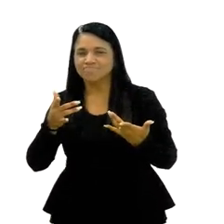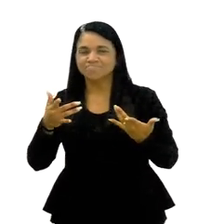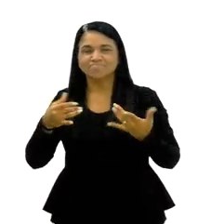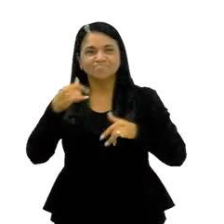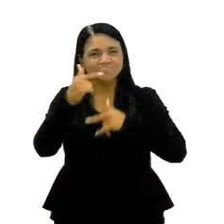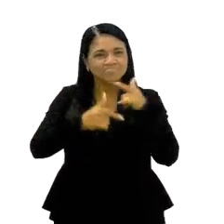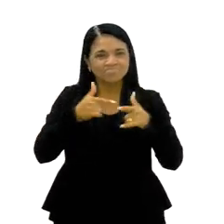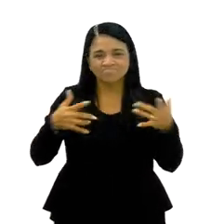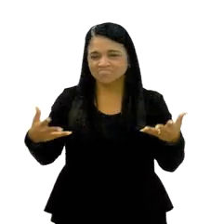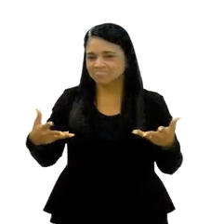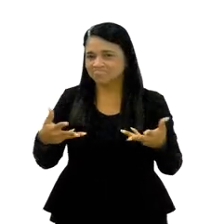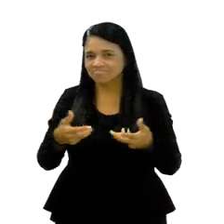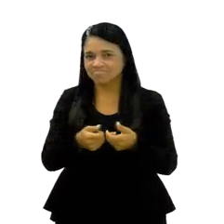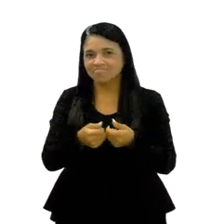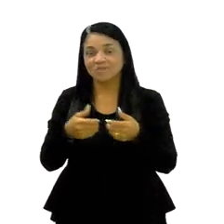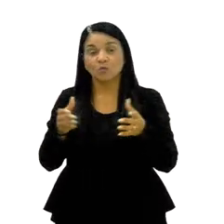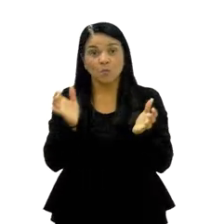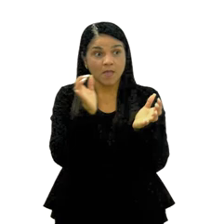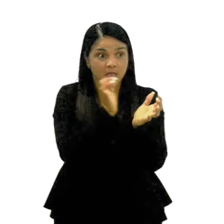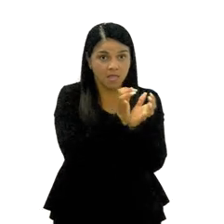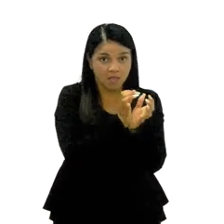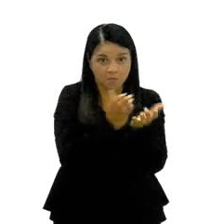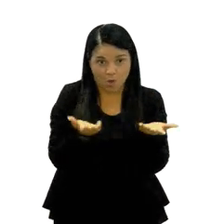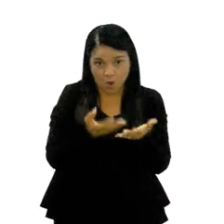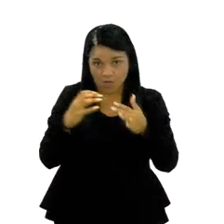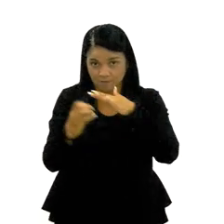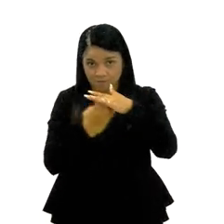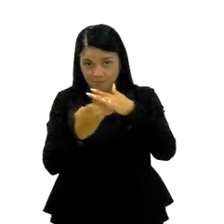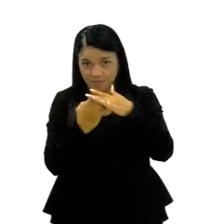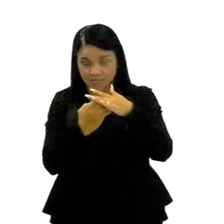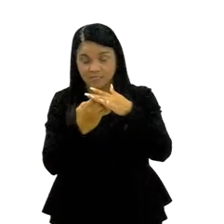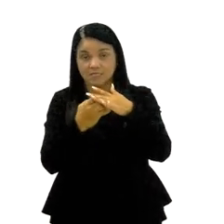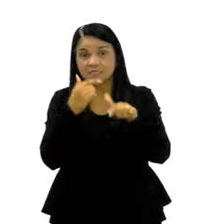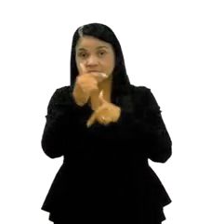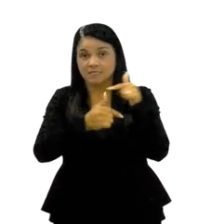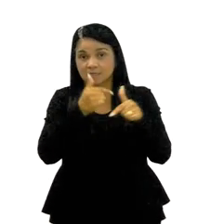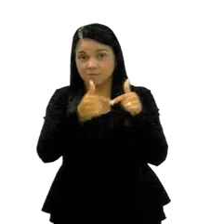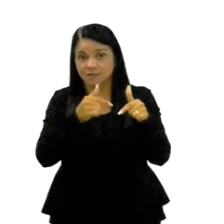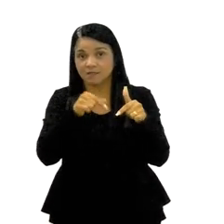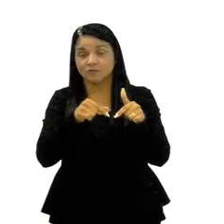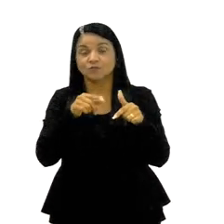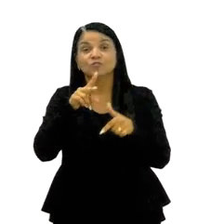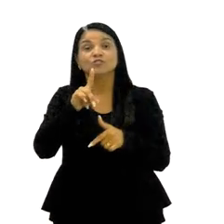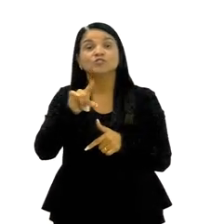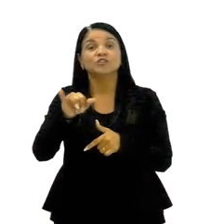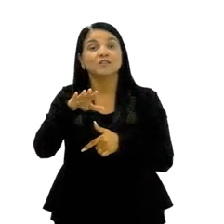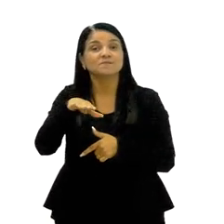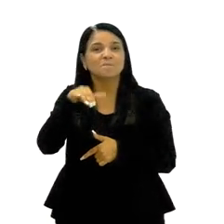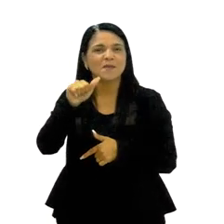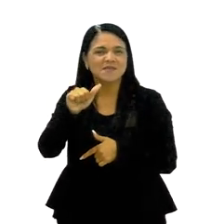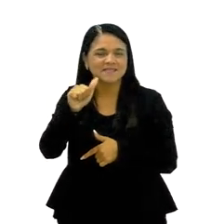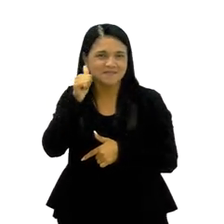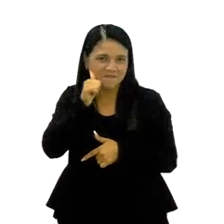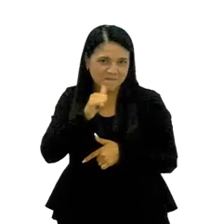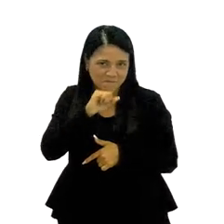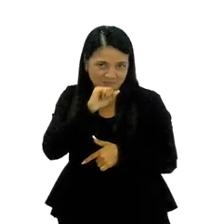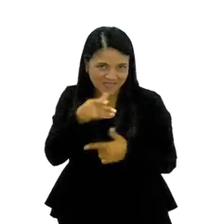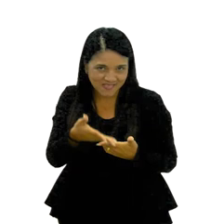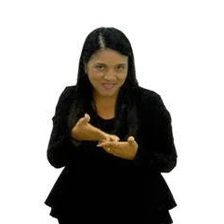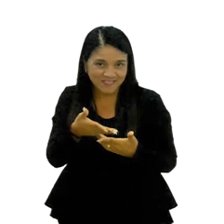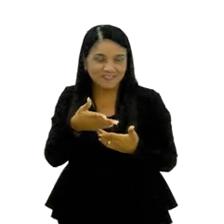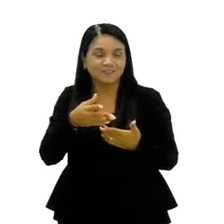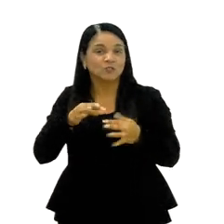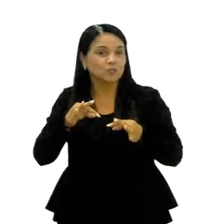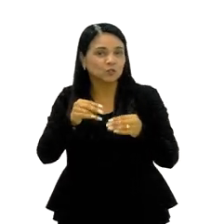Então a gente conseguiu fazer um trabalho de incrível. Estou com a equipe no galpão nesse momento fazendo um trabalho do Dia das Mães, que eu estou